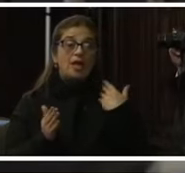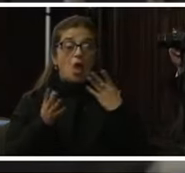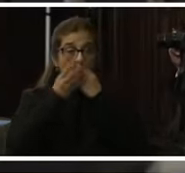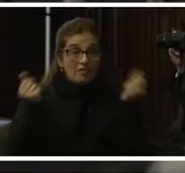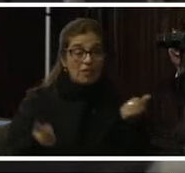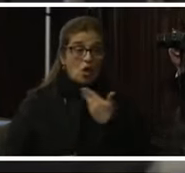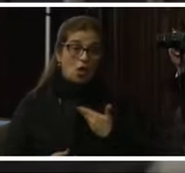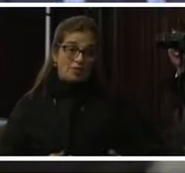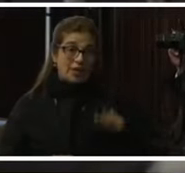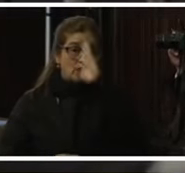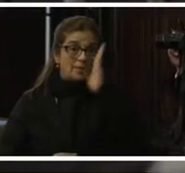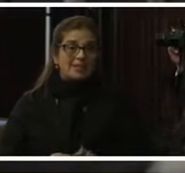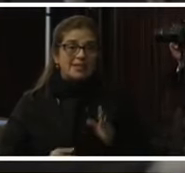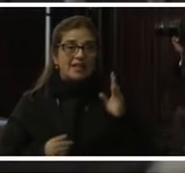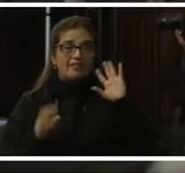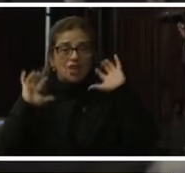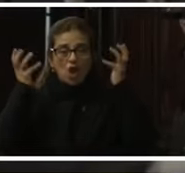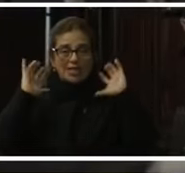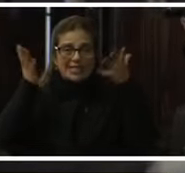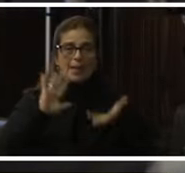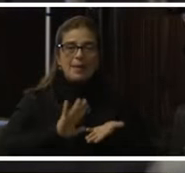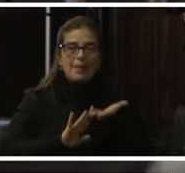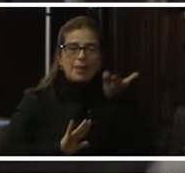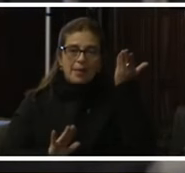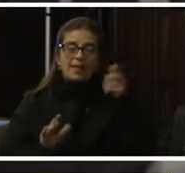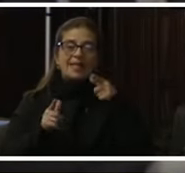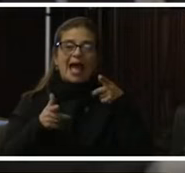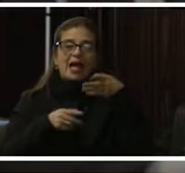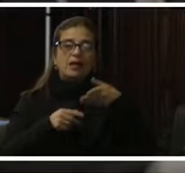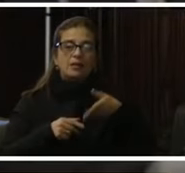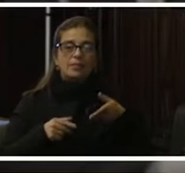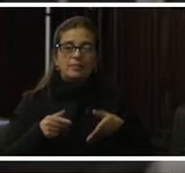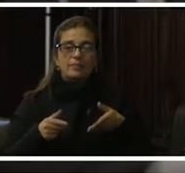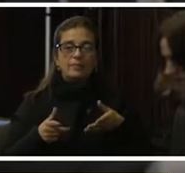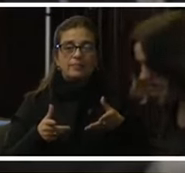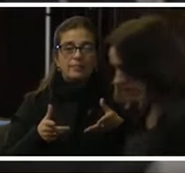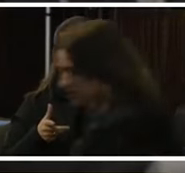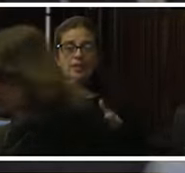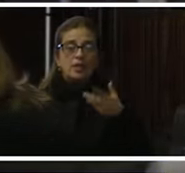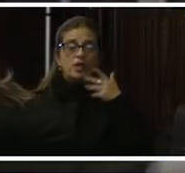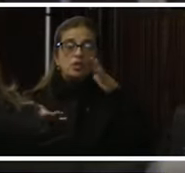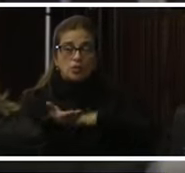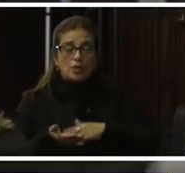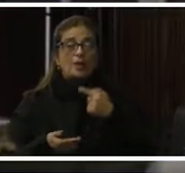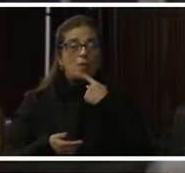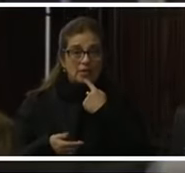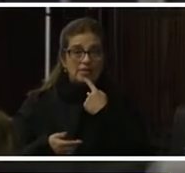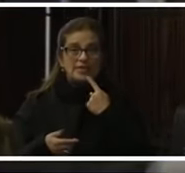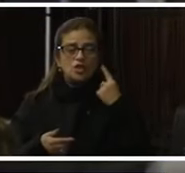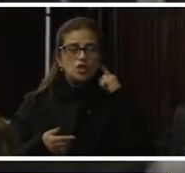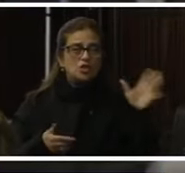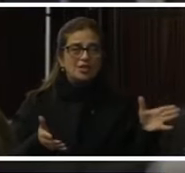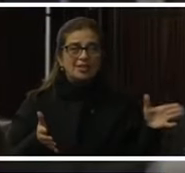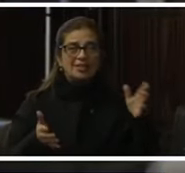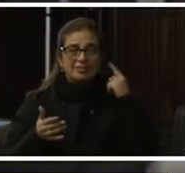frente à escalada de violência contra essas comunidades a atuação das forças policiais não evitou novos ataques ainda quando